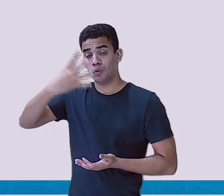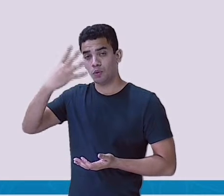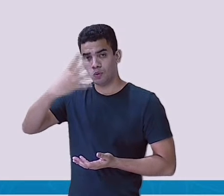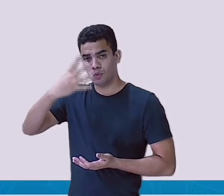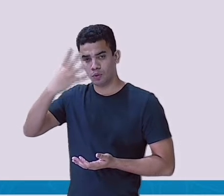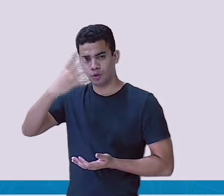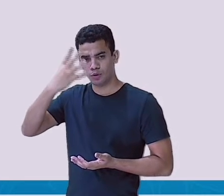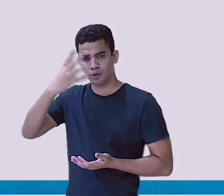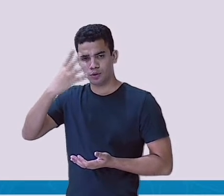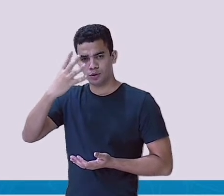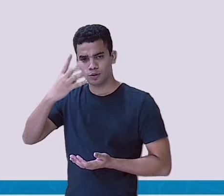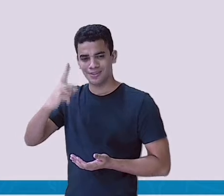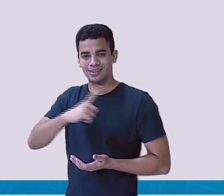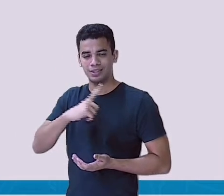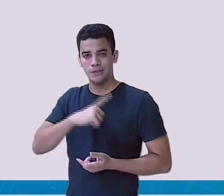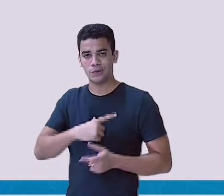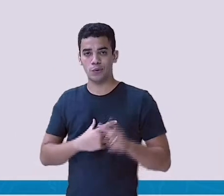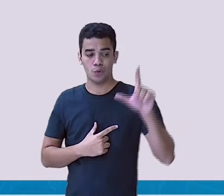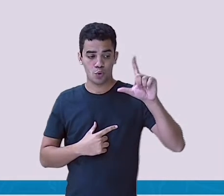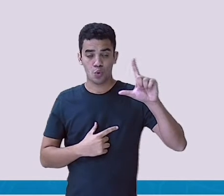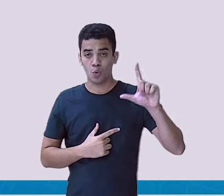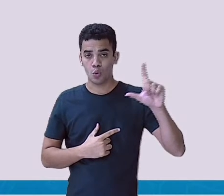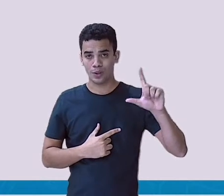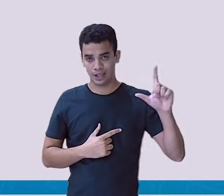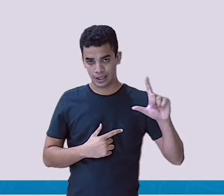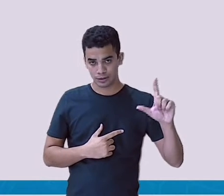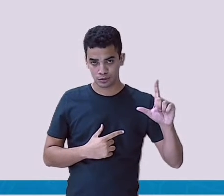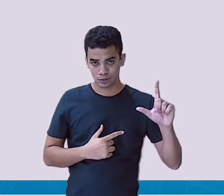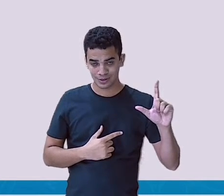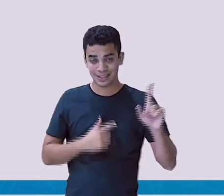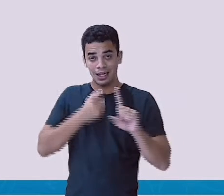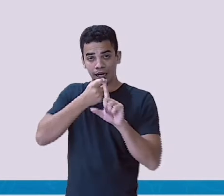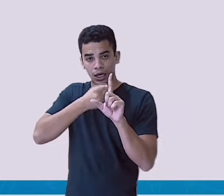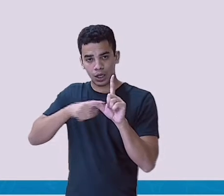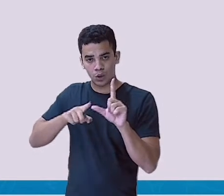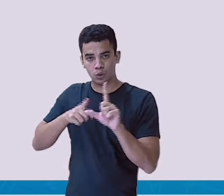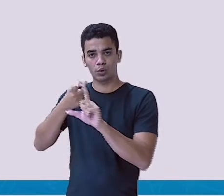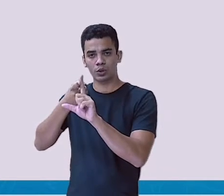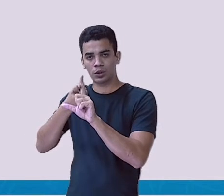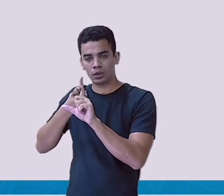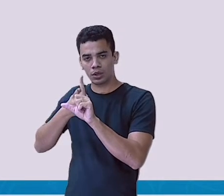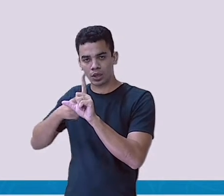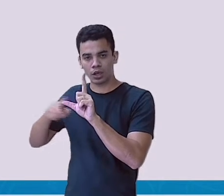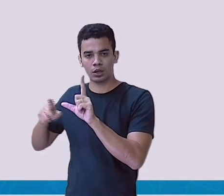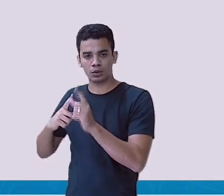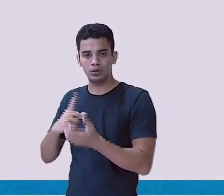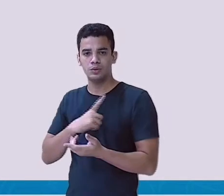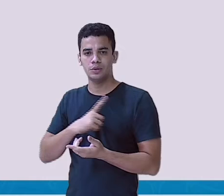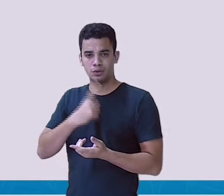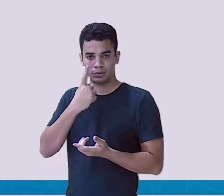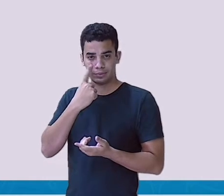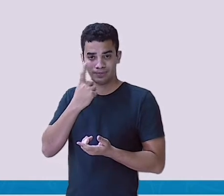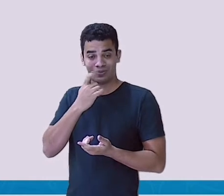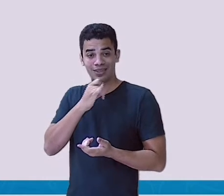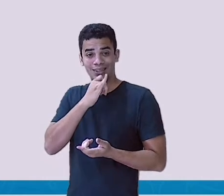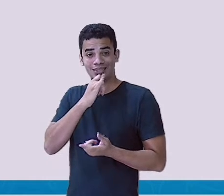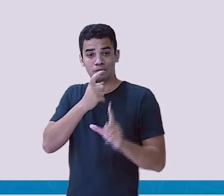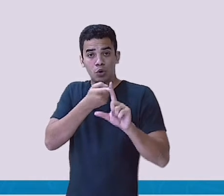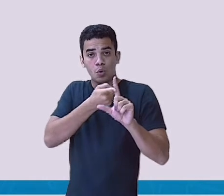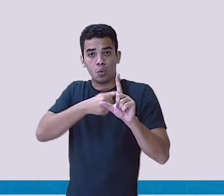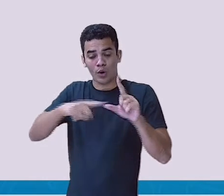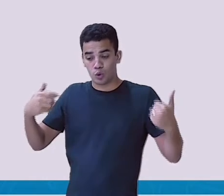de congruência é o caso do lado, ângulo, ângulo. Congruência do ângulo adjacente ao lado e